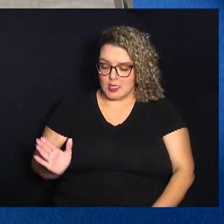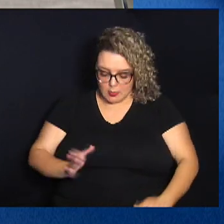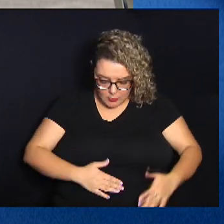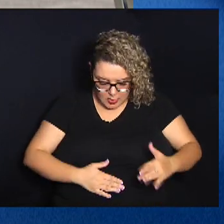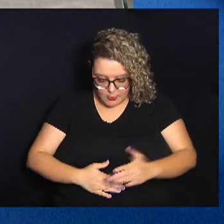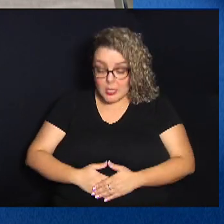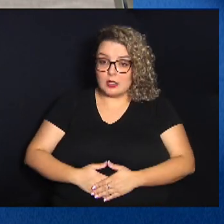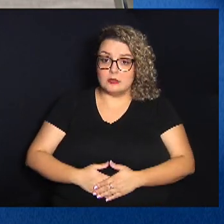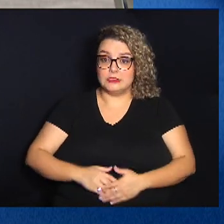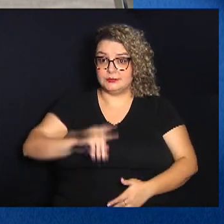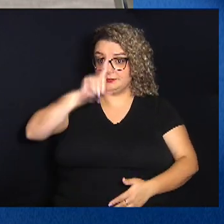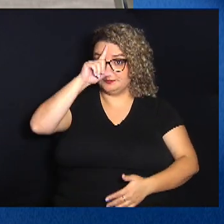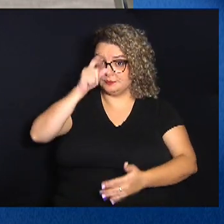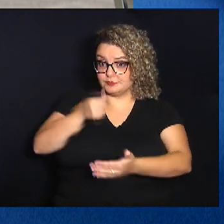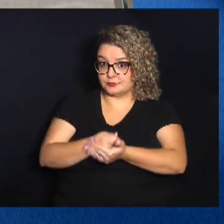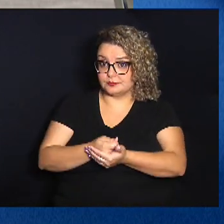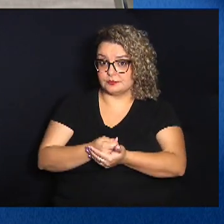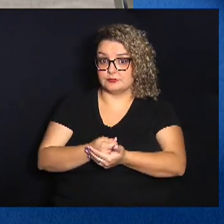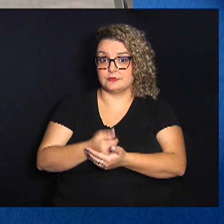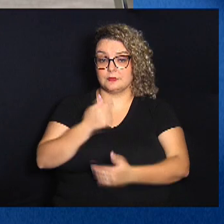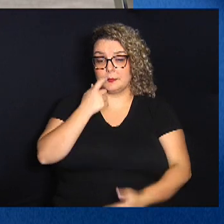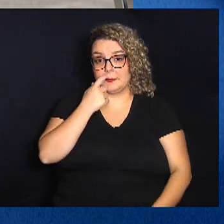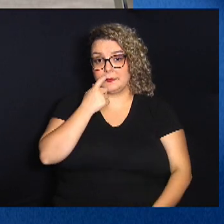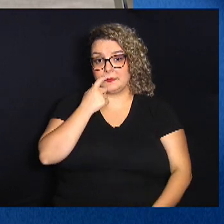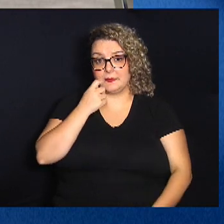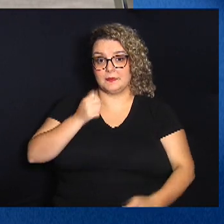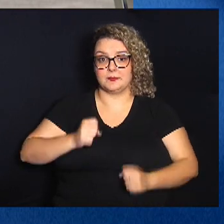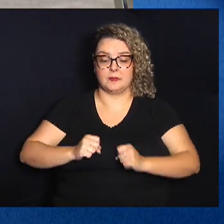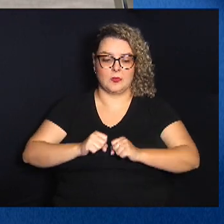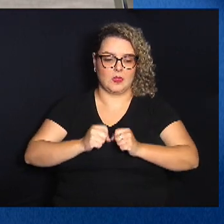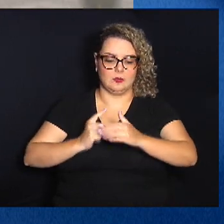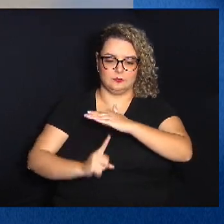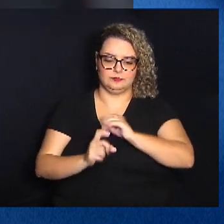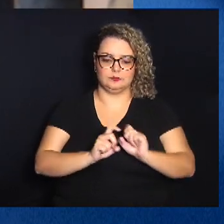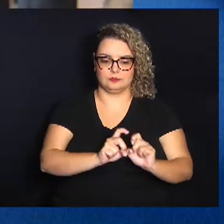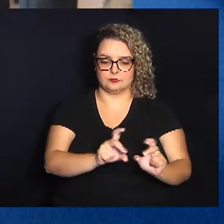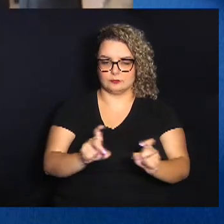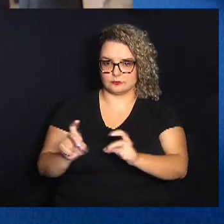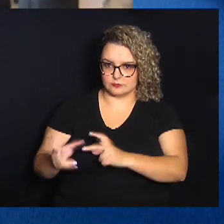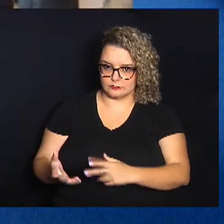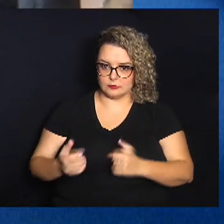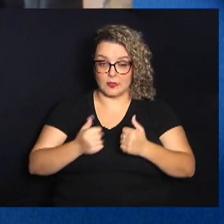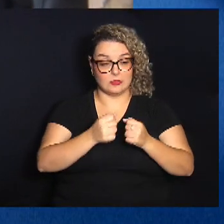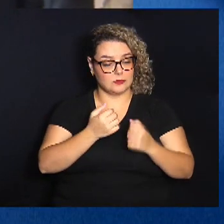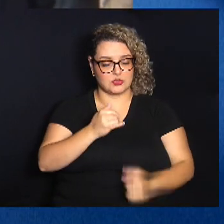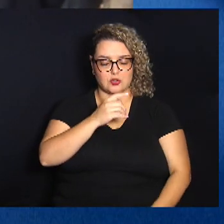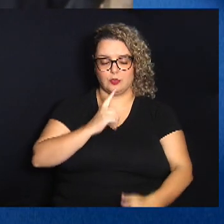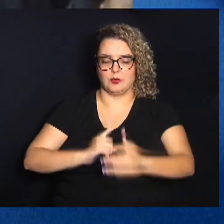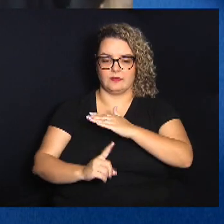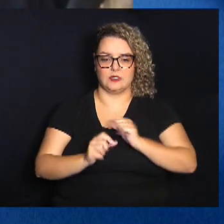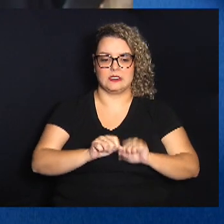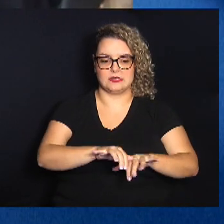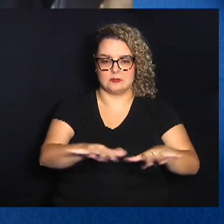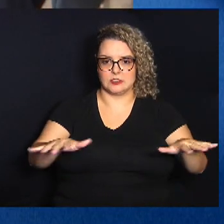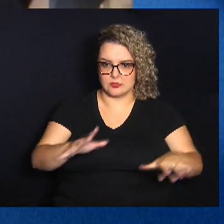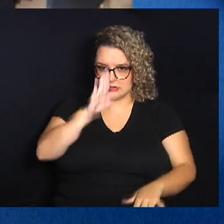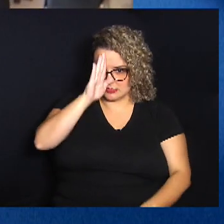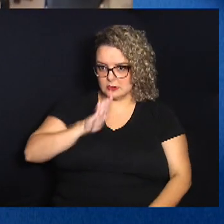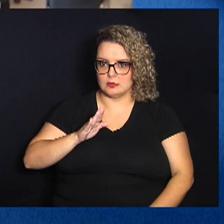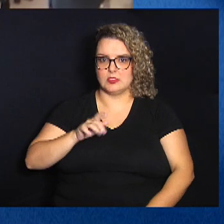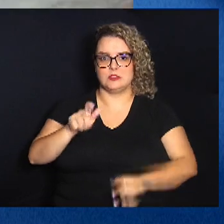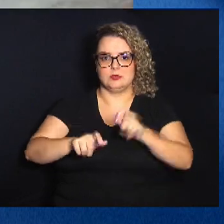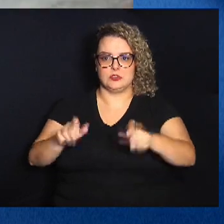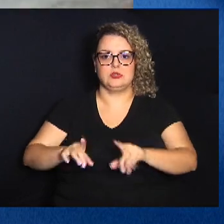e determina o fornecimento gratuito a pessoas com deficiência. Câmara também aprova, em turno único